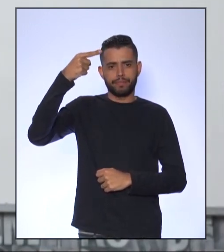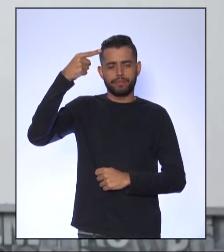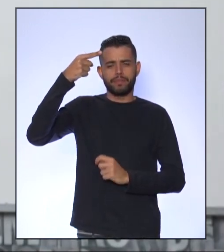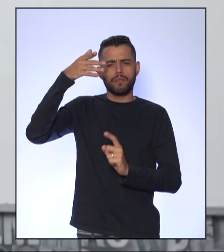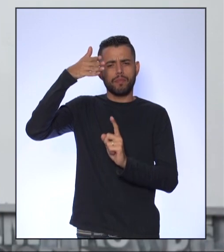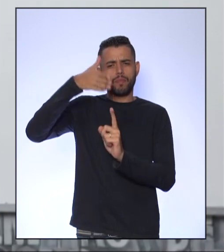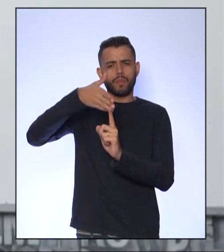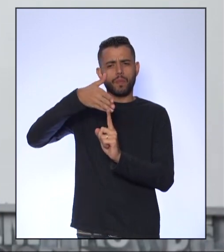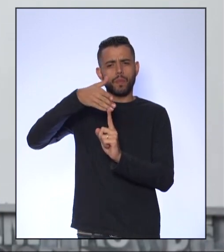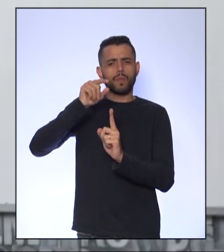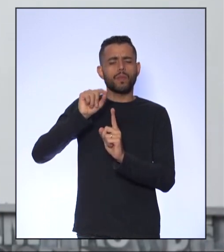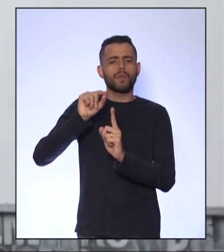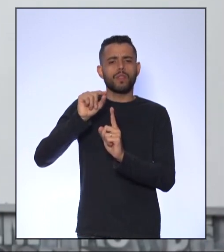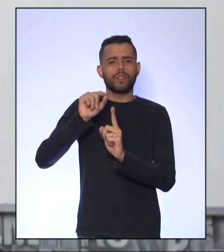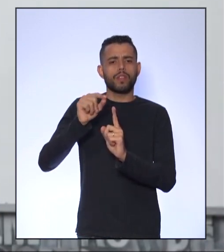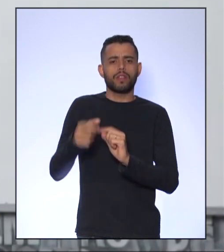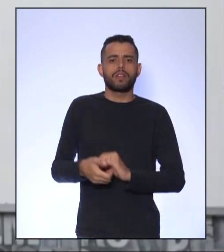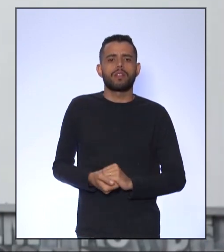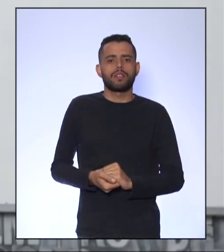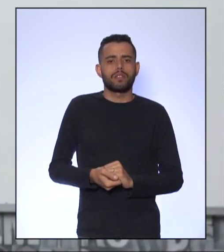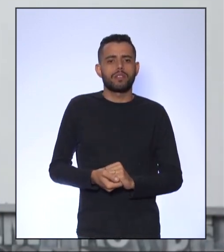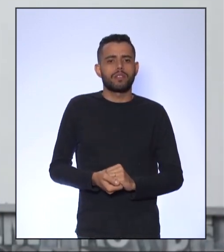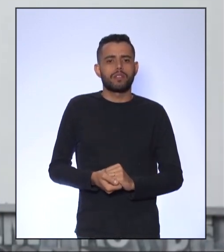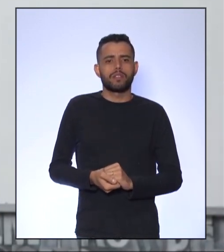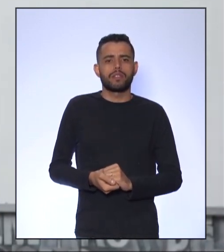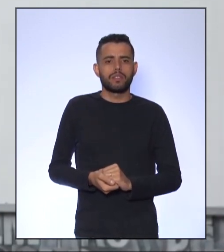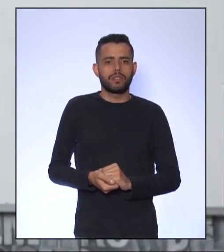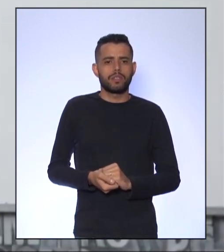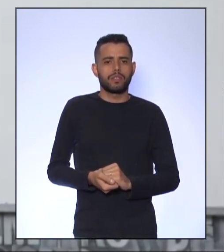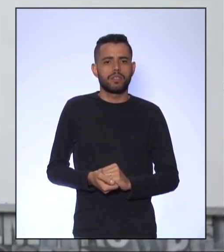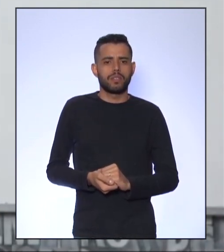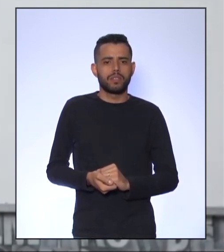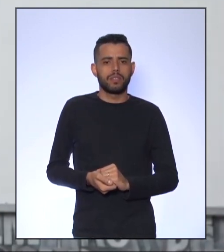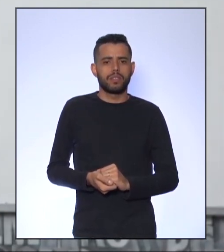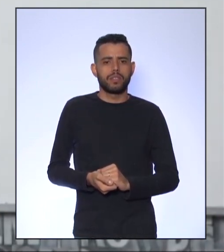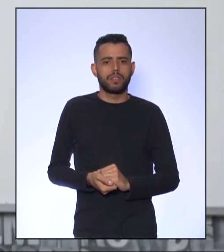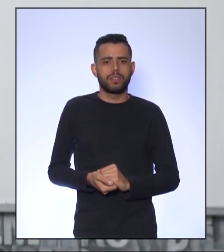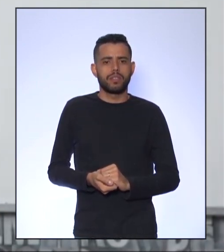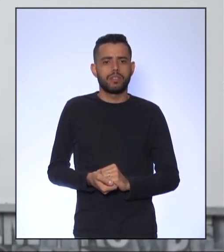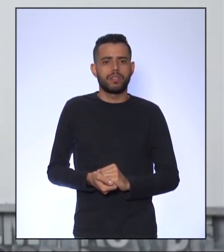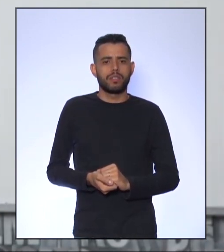preciso entender que eu vou ter o